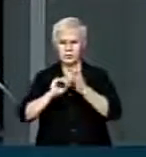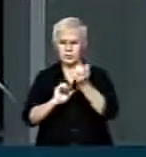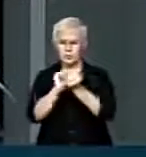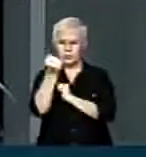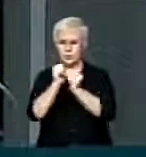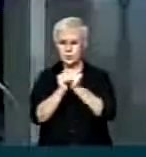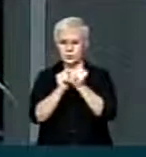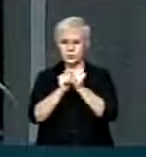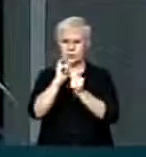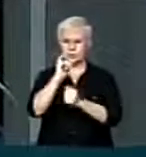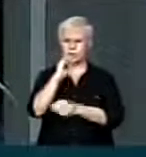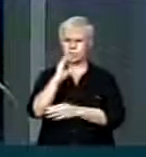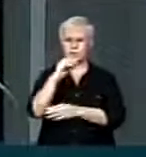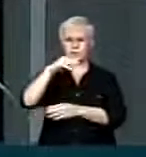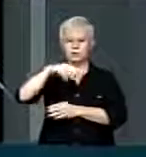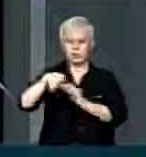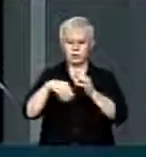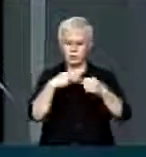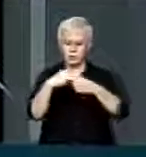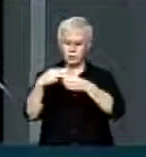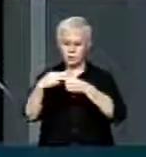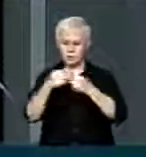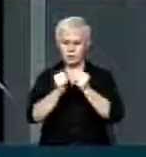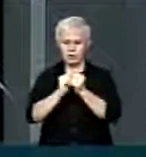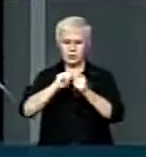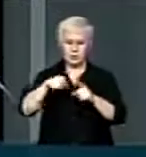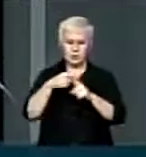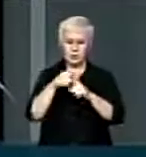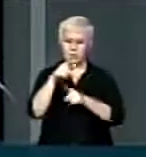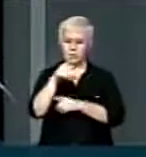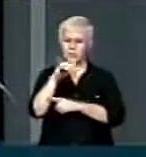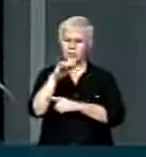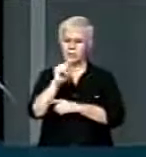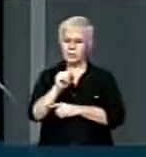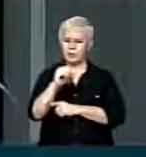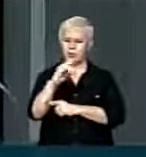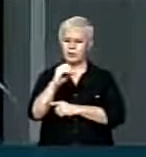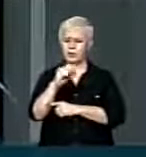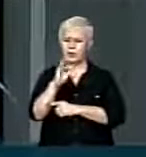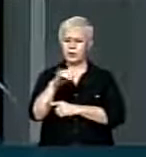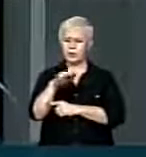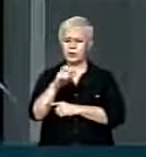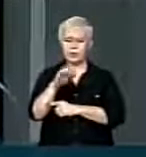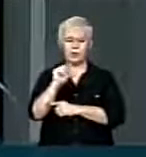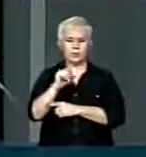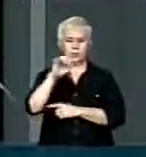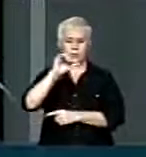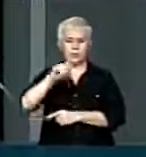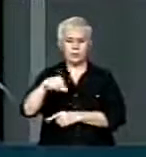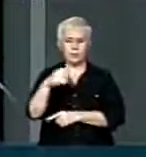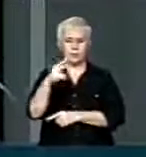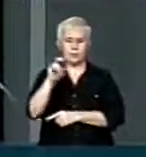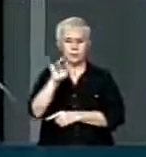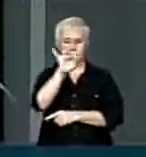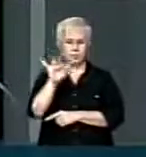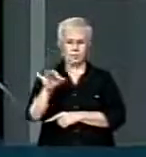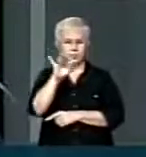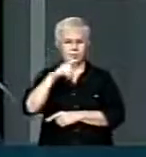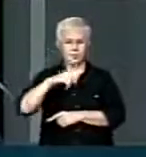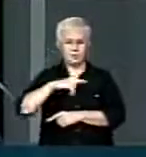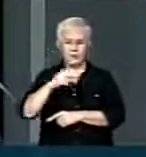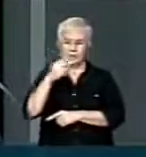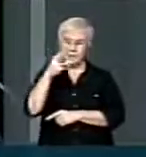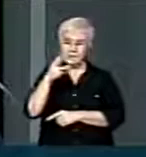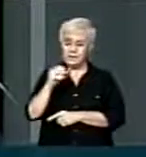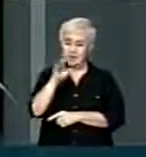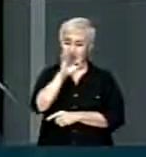com o ICM dos municípios, mais os PIS e os COFINS do 9,25%, dá 30%